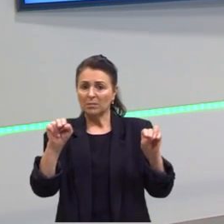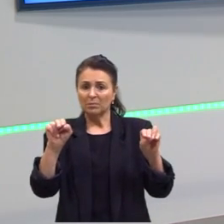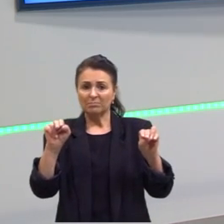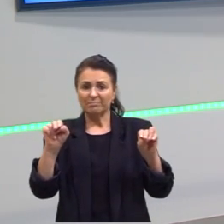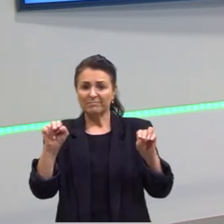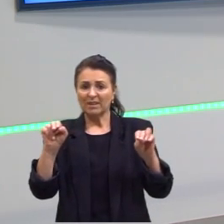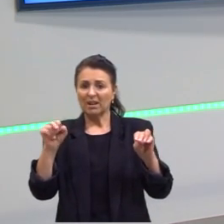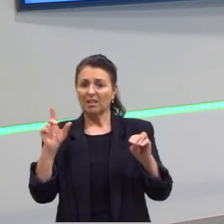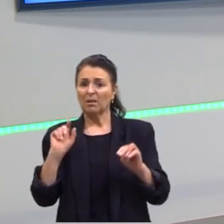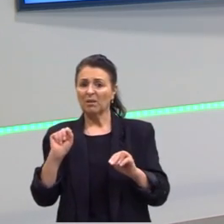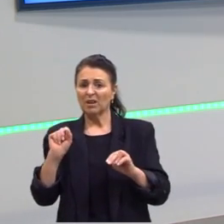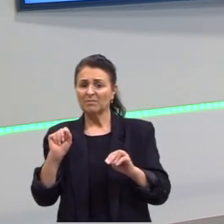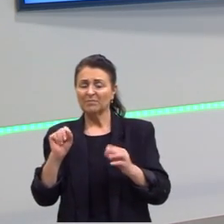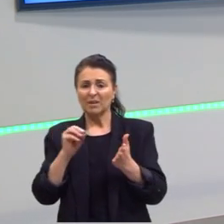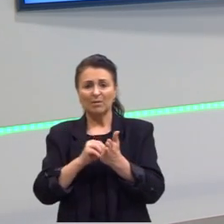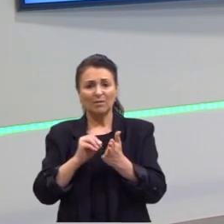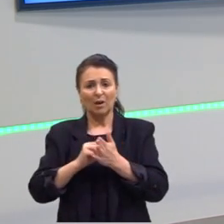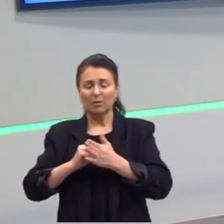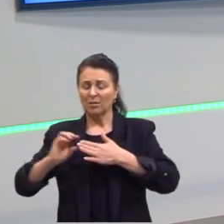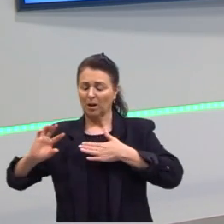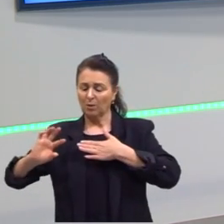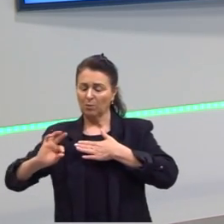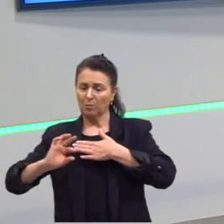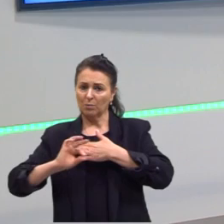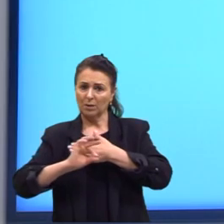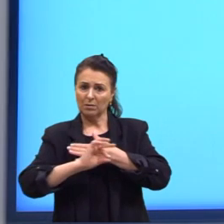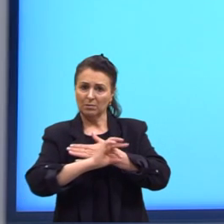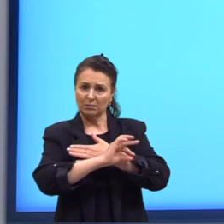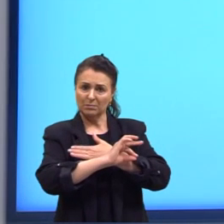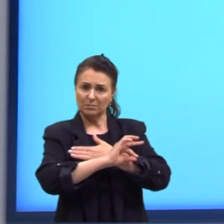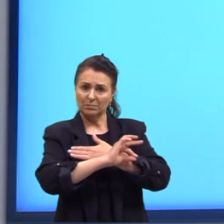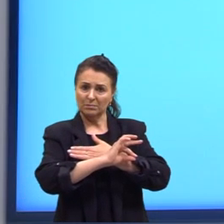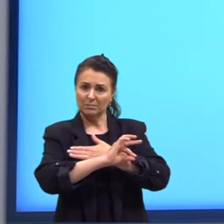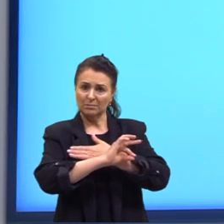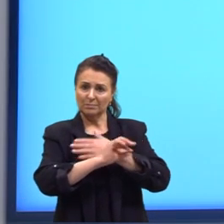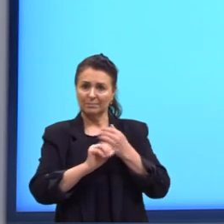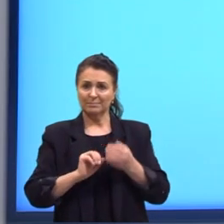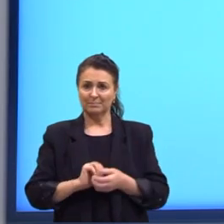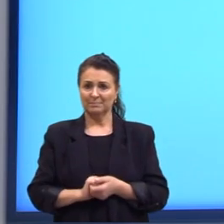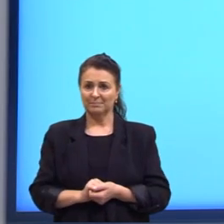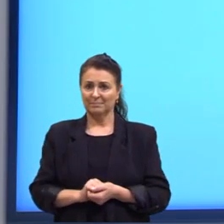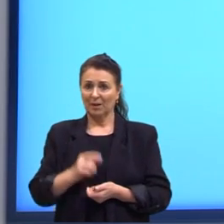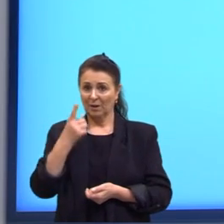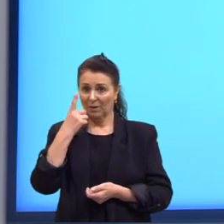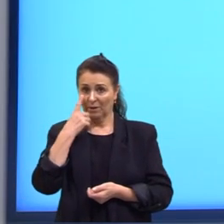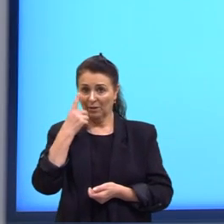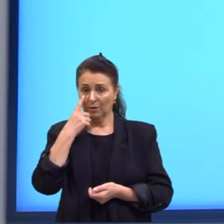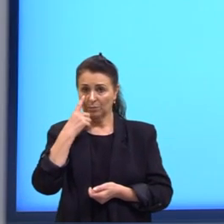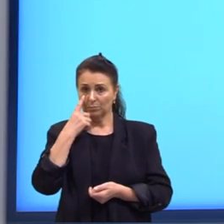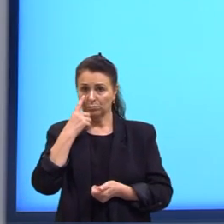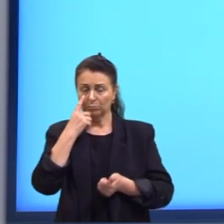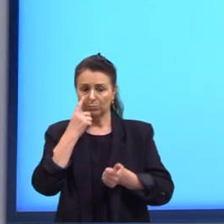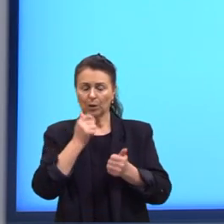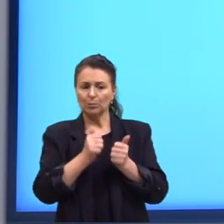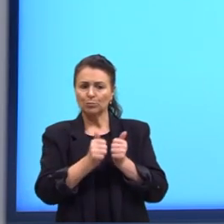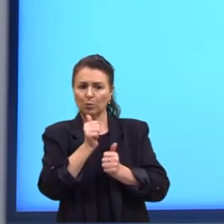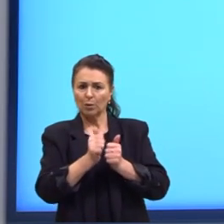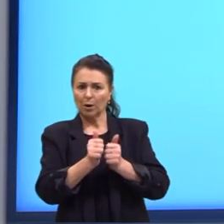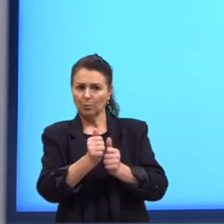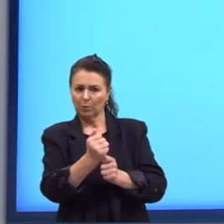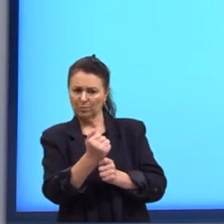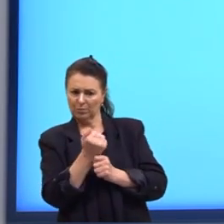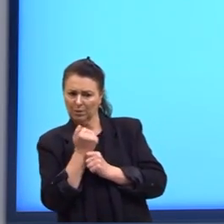e coerentes vamo molhar exemplos e olha aqui e jogamos na